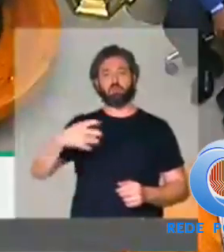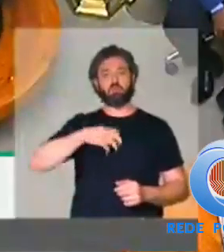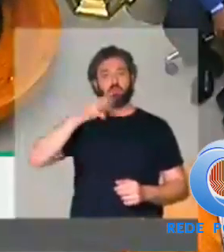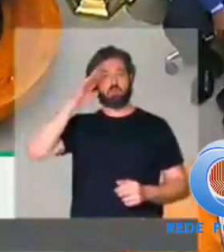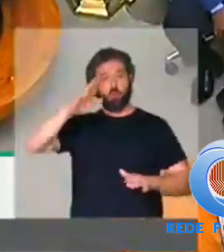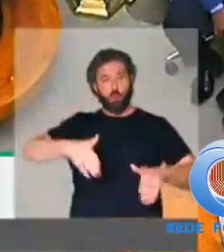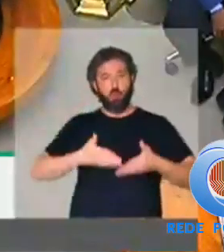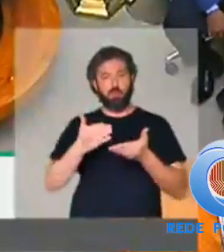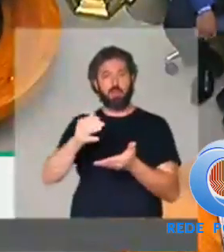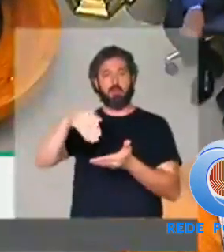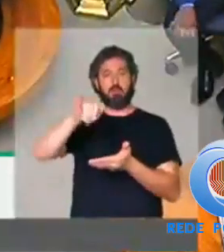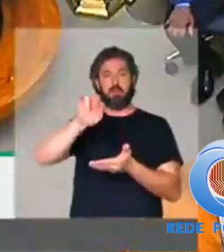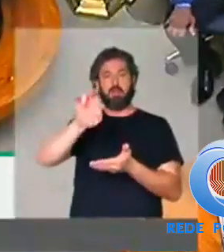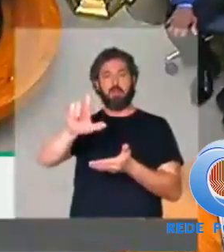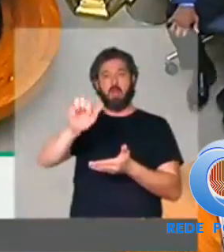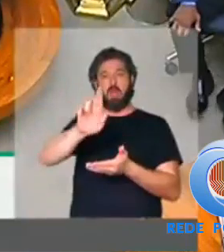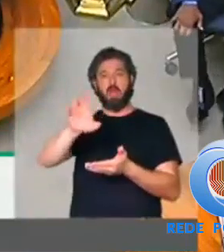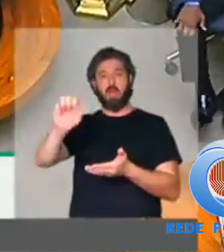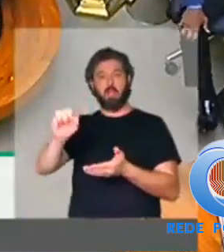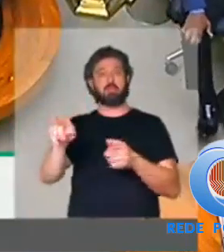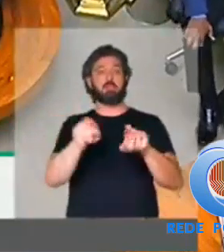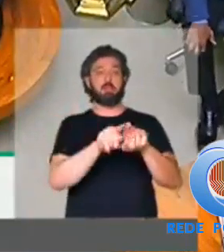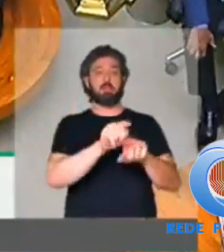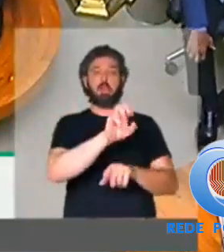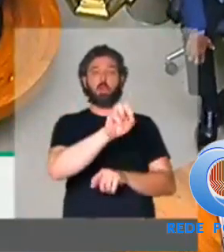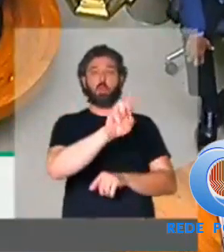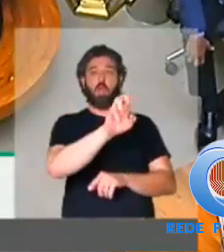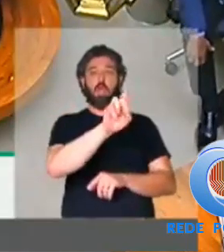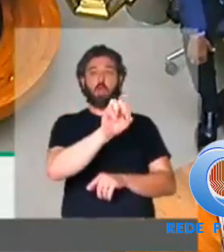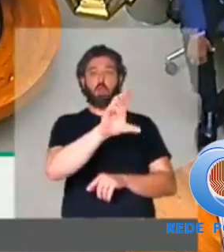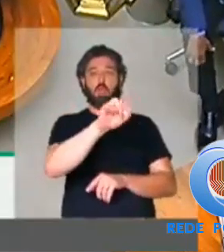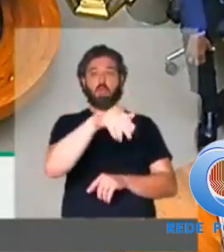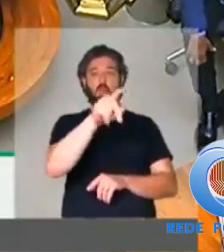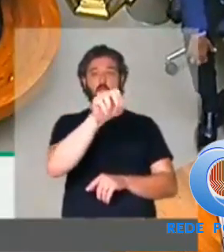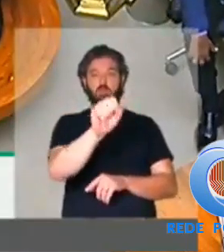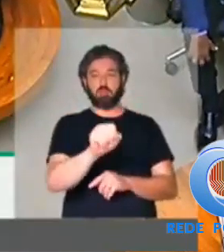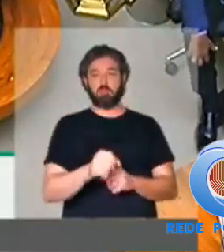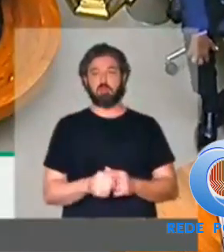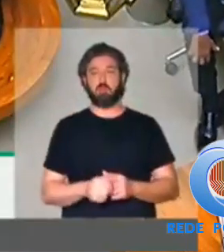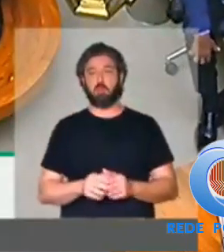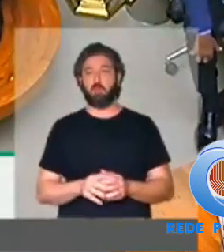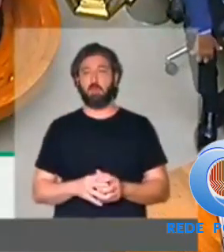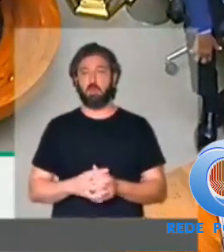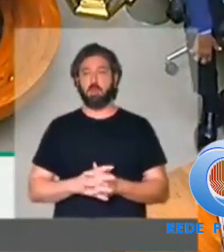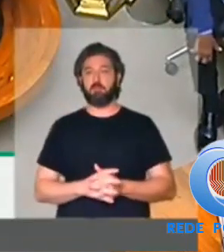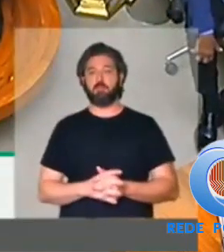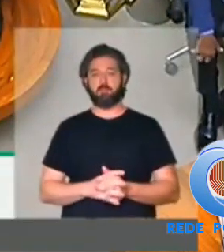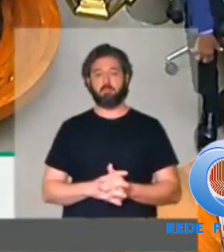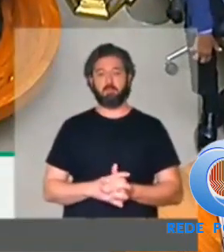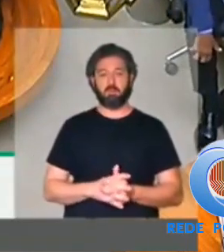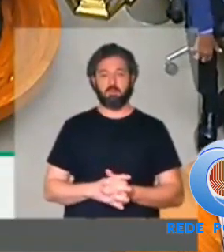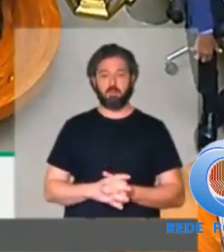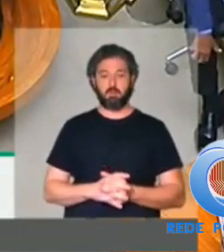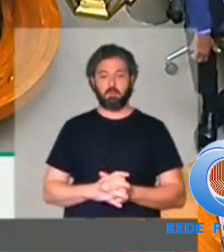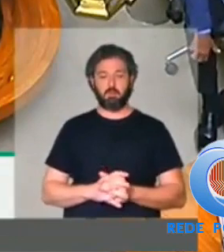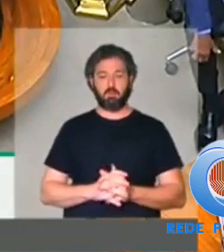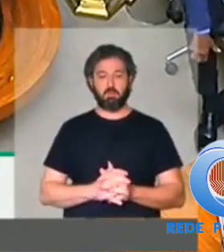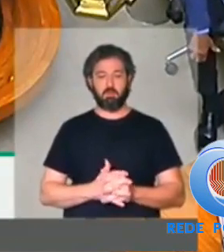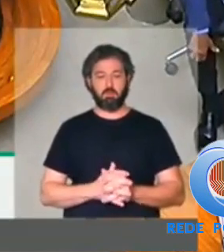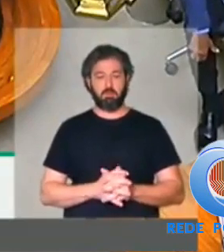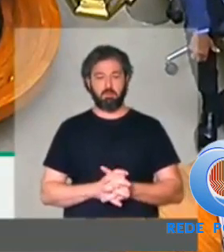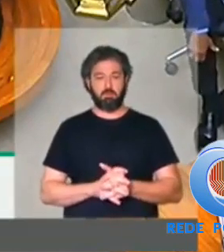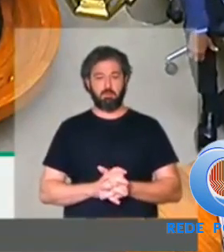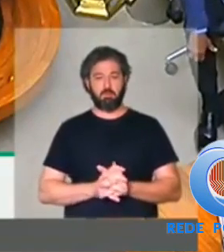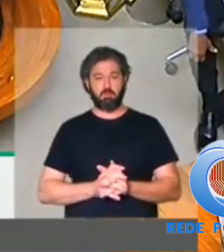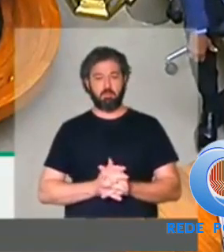de homenagear Miguel Arraes é Eduardo Campos. Se uma empresa do grupo cometer essa realidade, o grupo tem que responder.